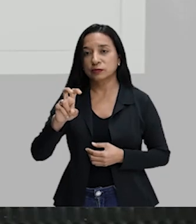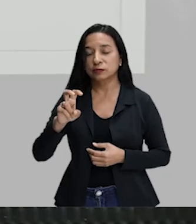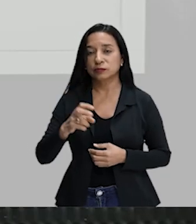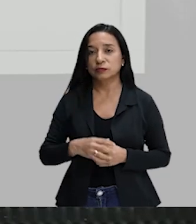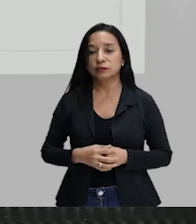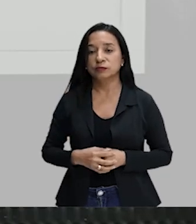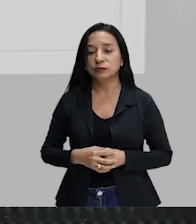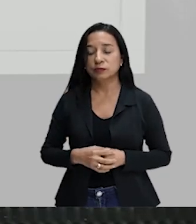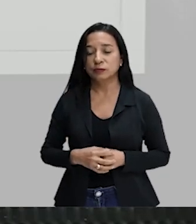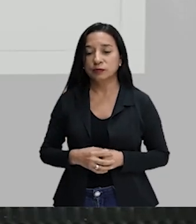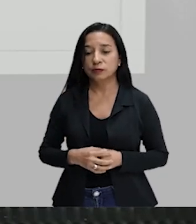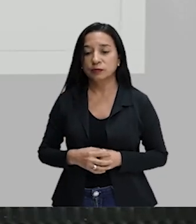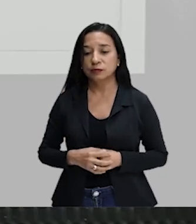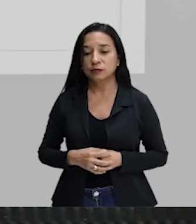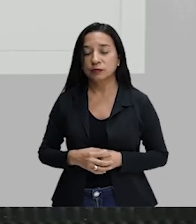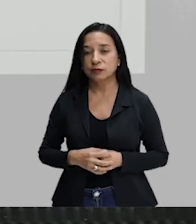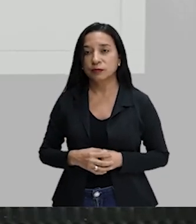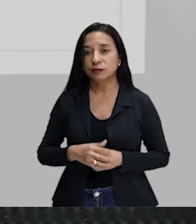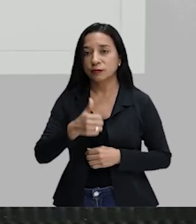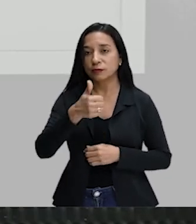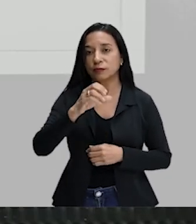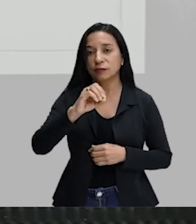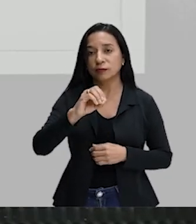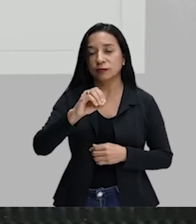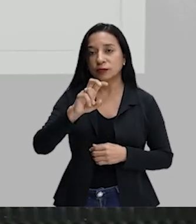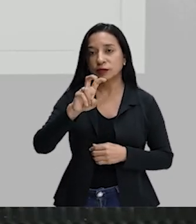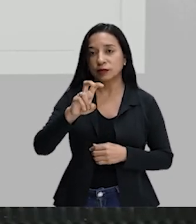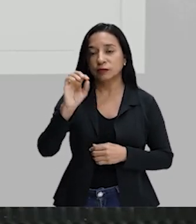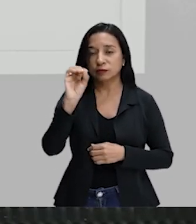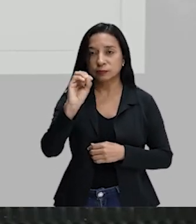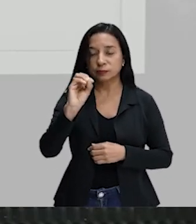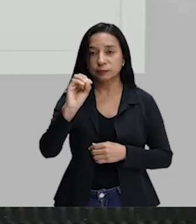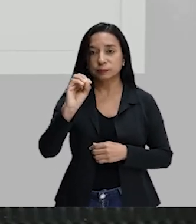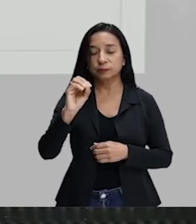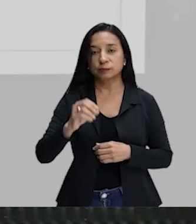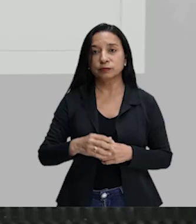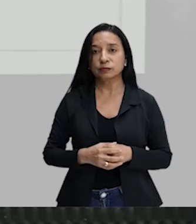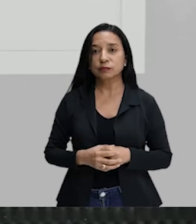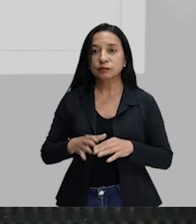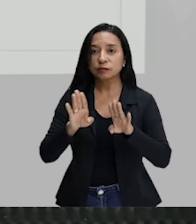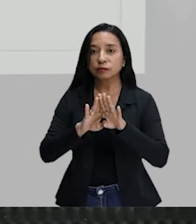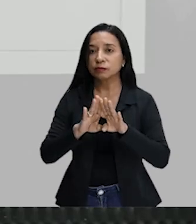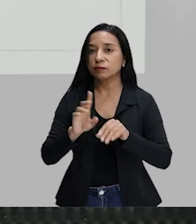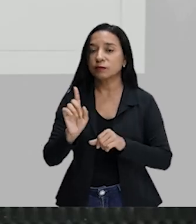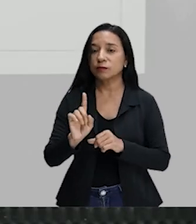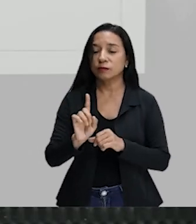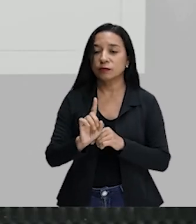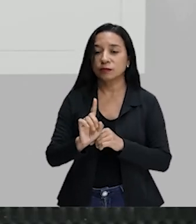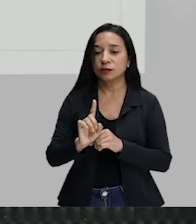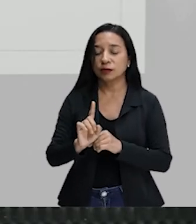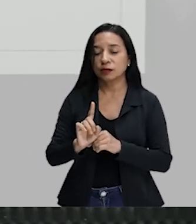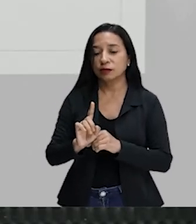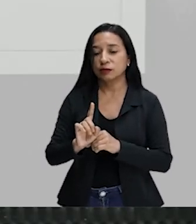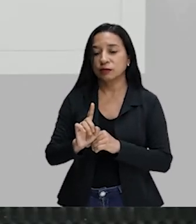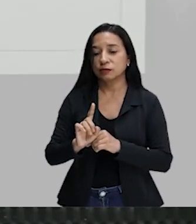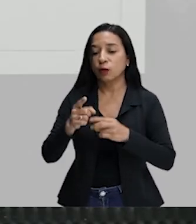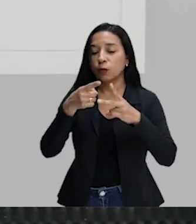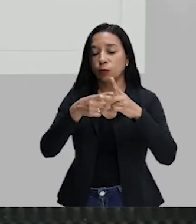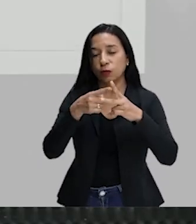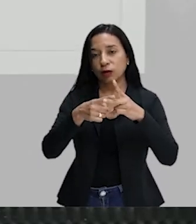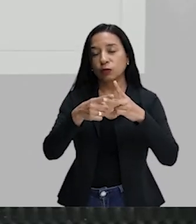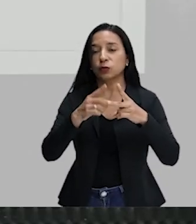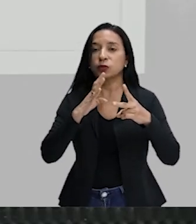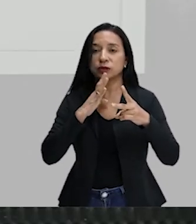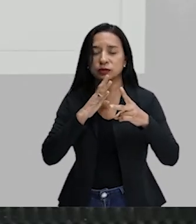de 105 graus. Ó, 105 graus também não é um arco conhecido, não é um